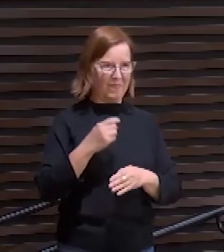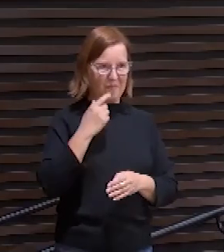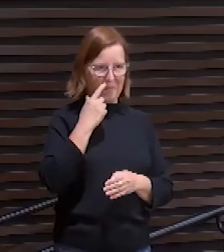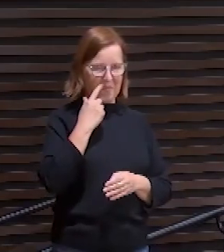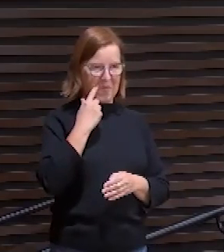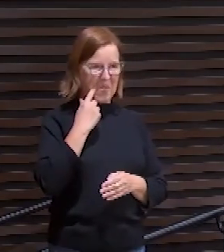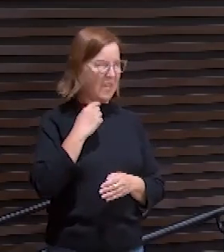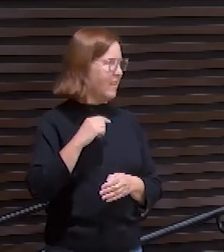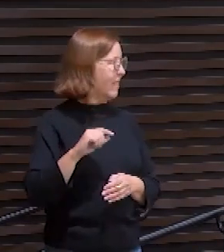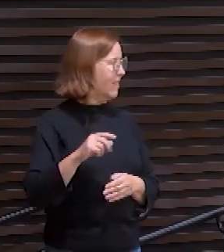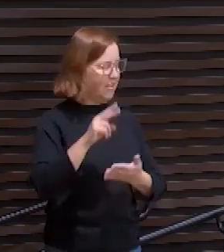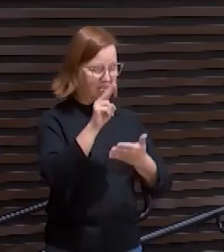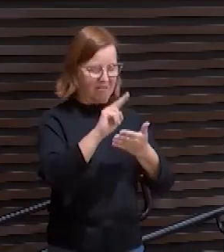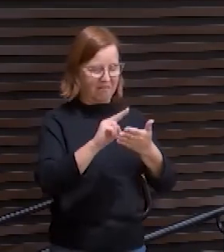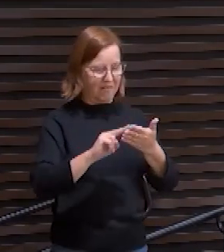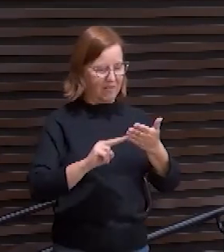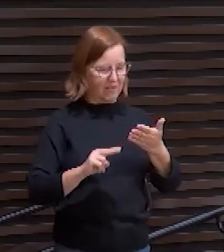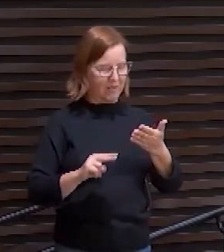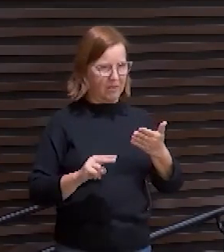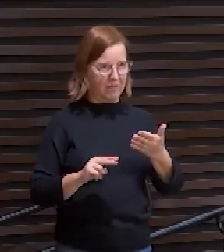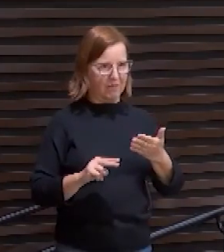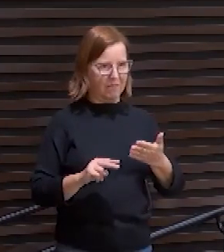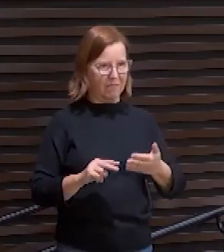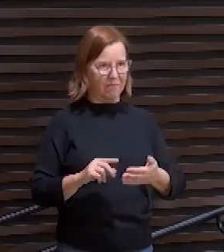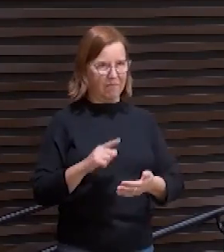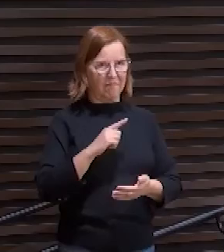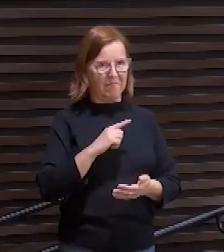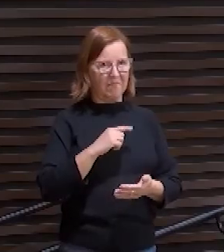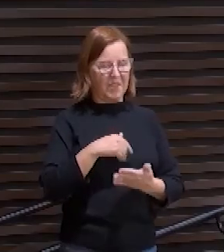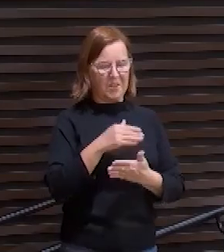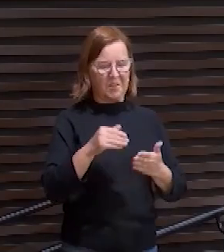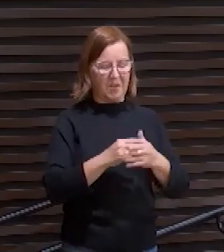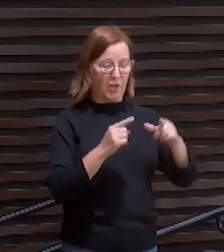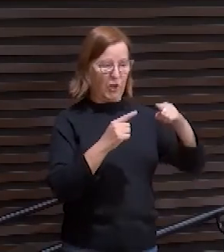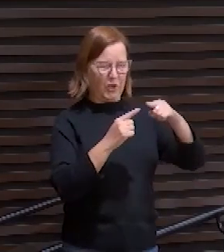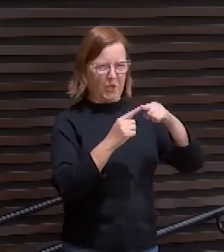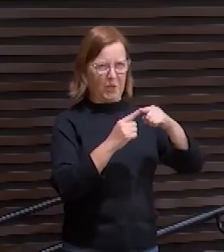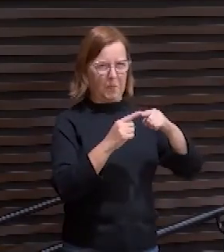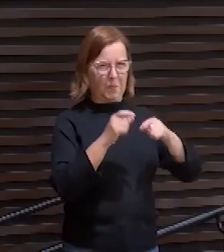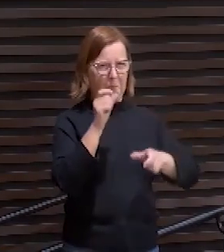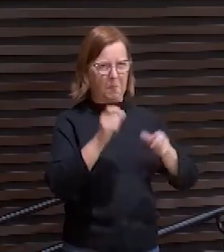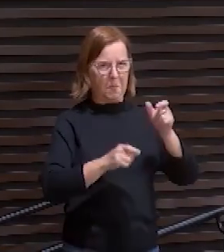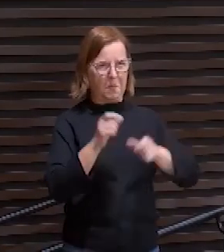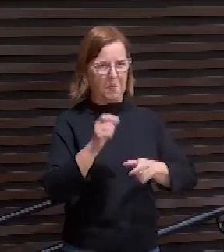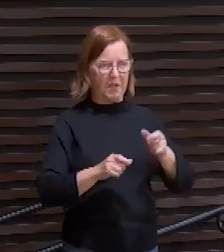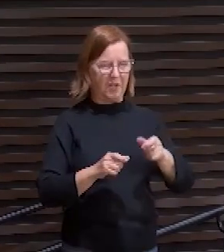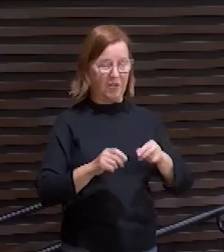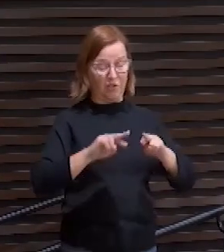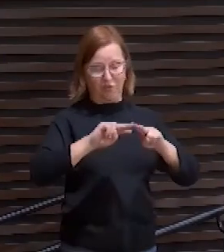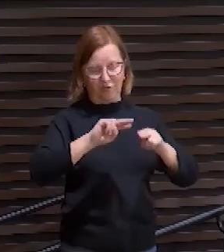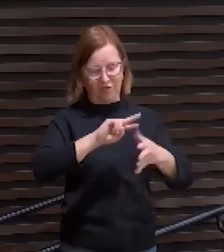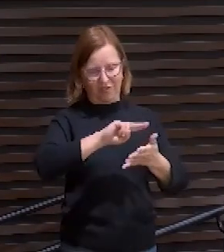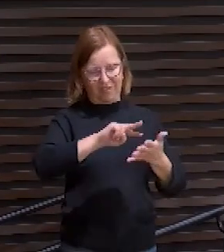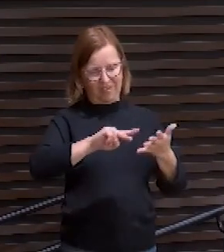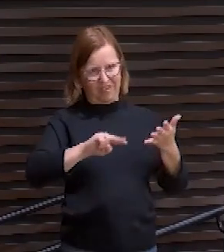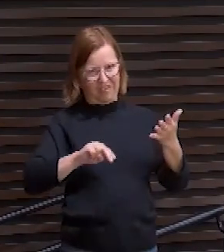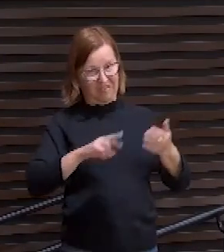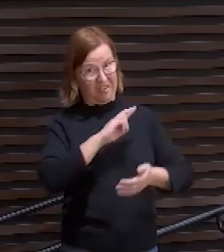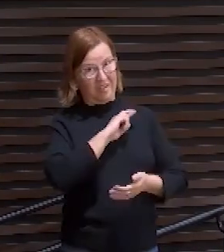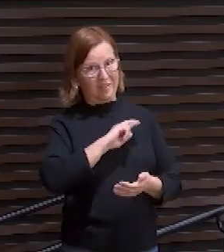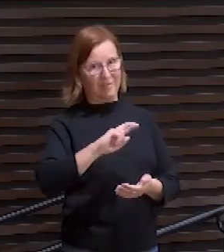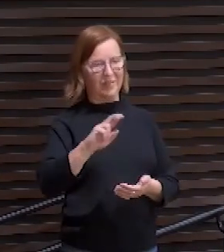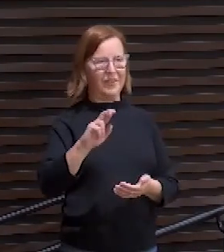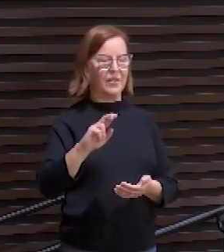né, a gente vê onde tem todo tipo de pessoas que creem nas mais diversas